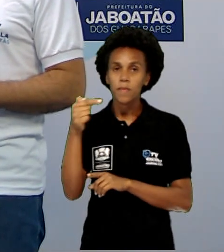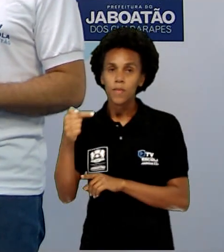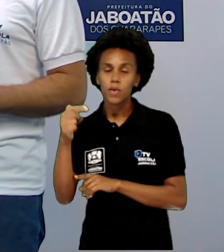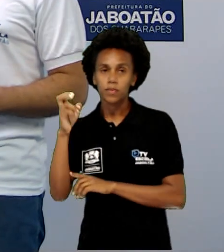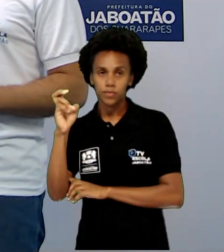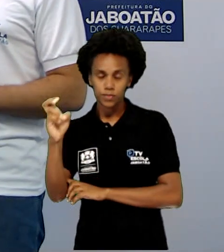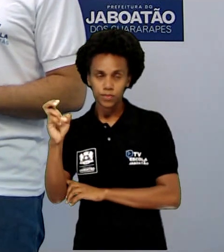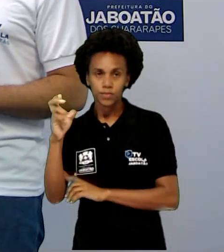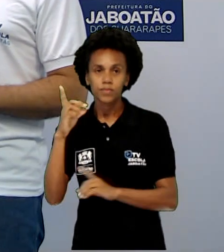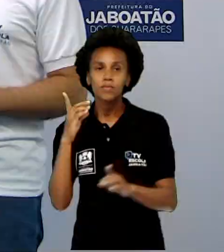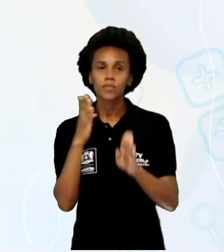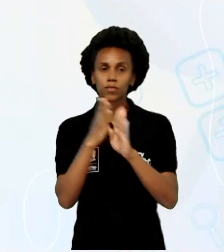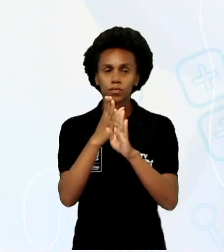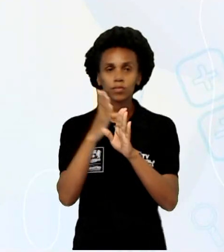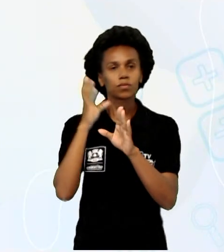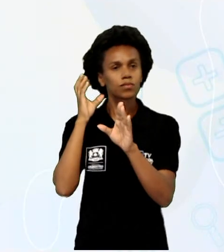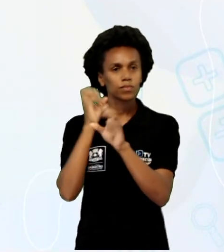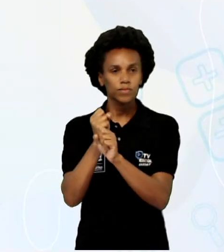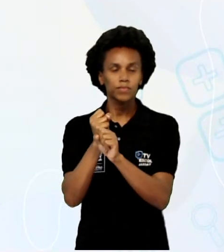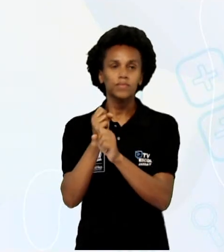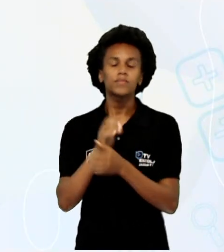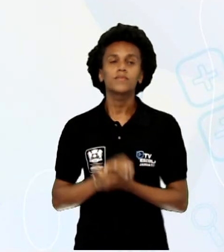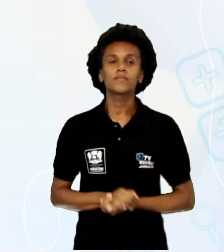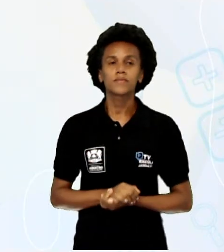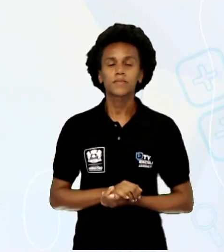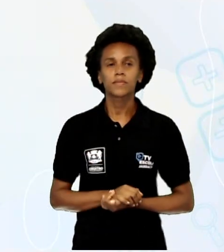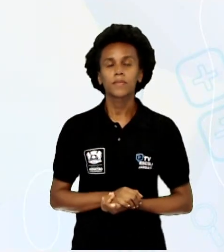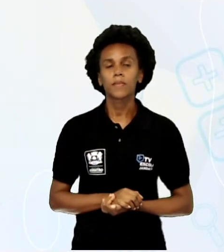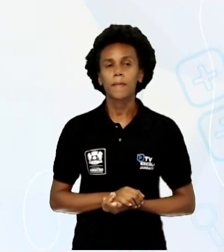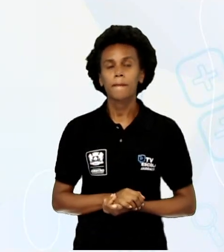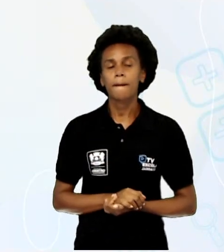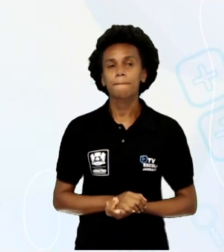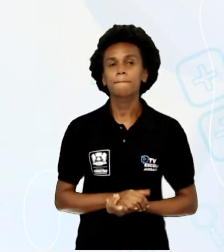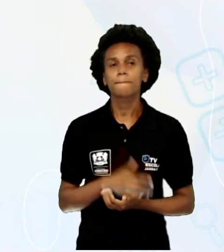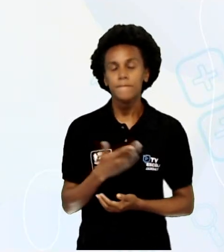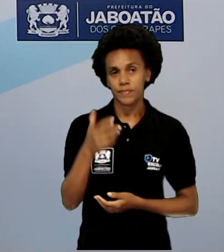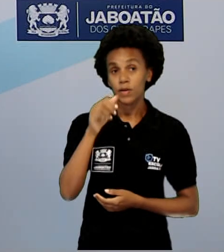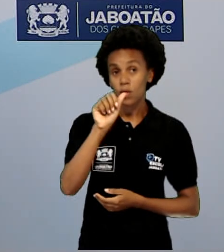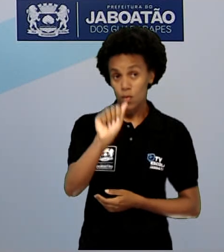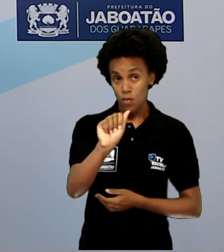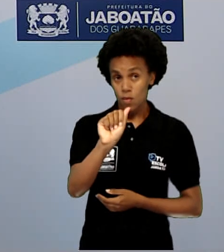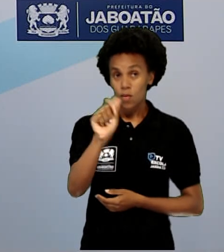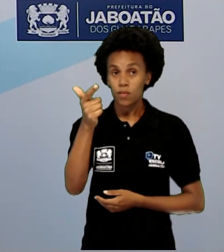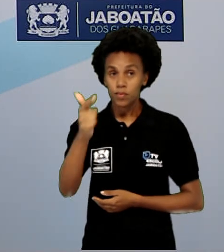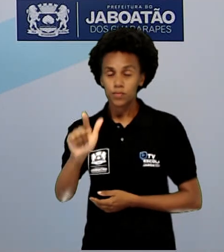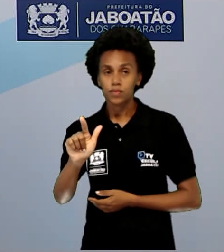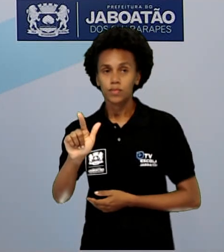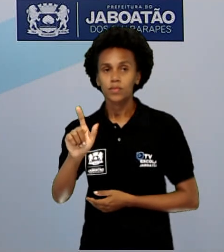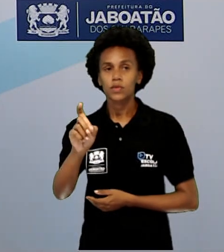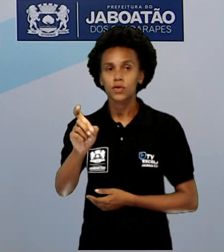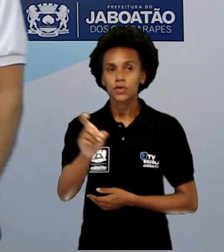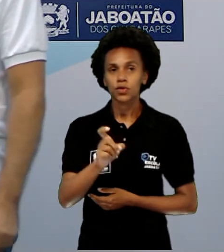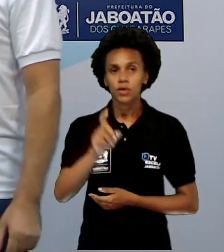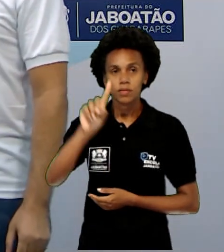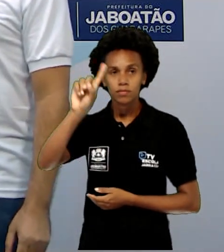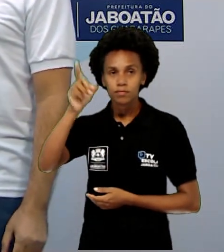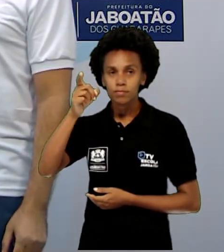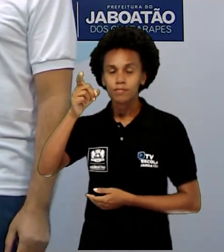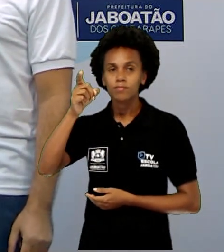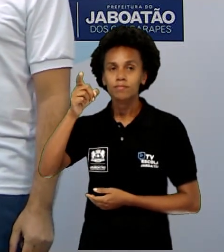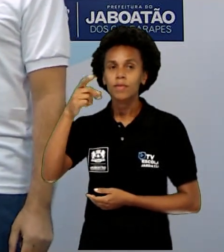entendeu? Veja bem, o A eu vou repetir, que ninguém falou nada sobre ele. O x linha é número